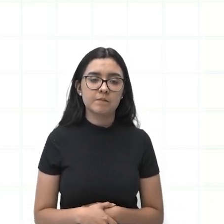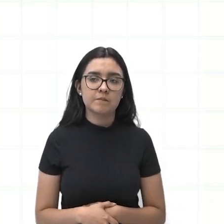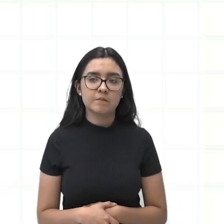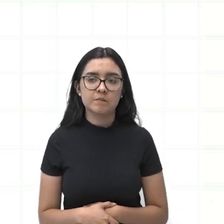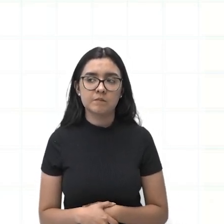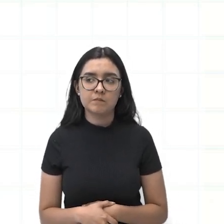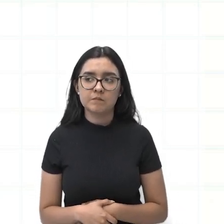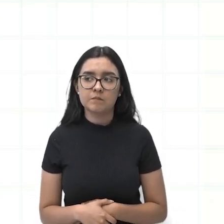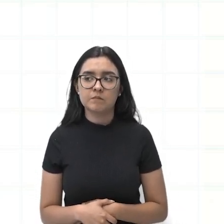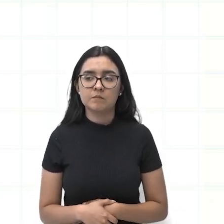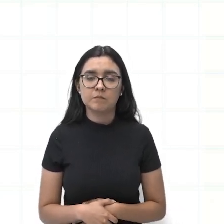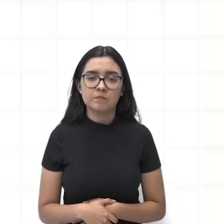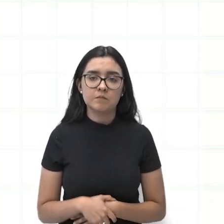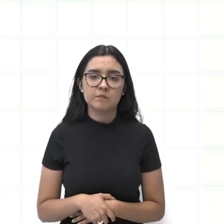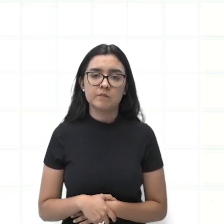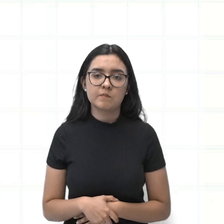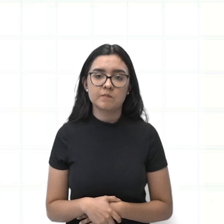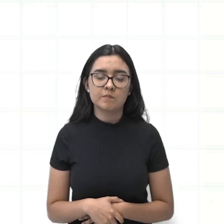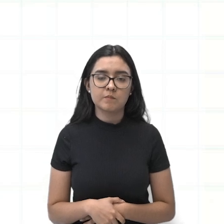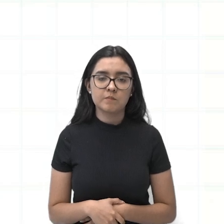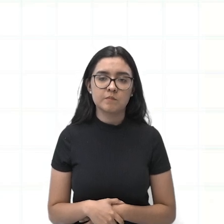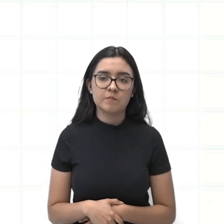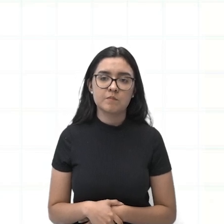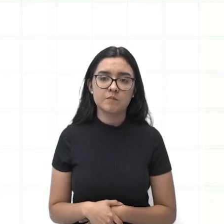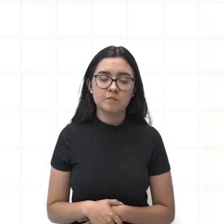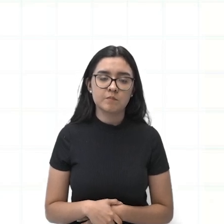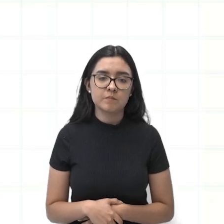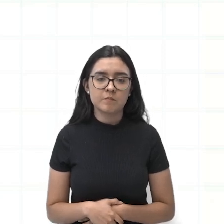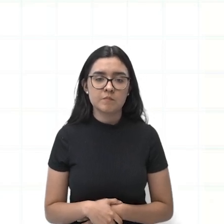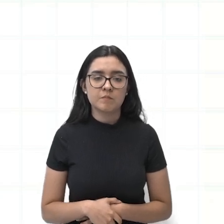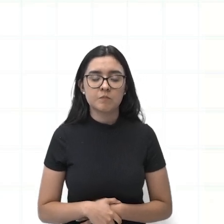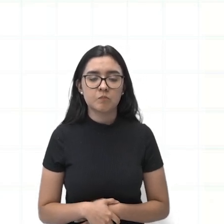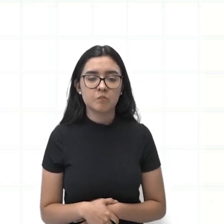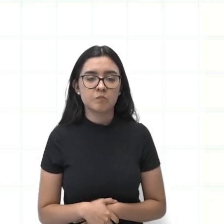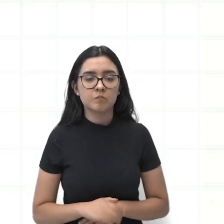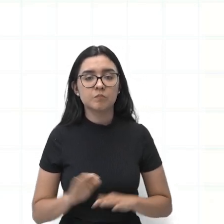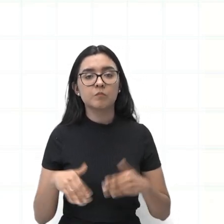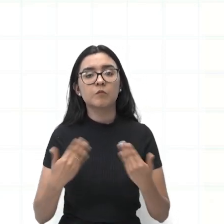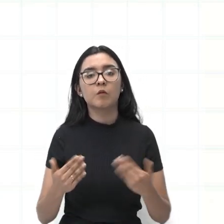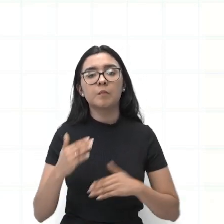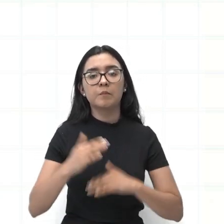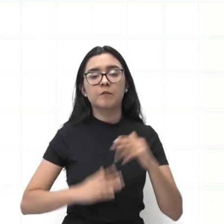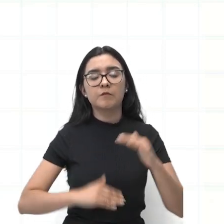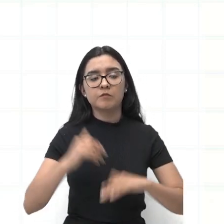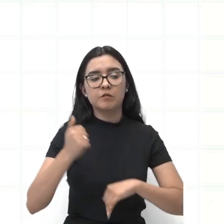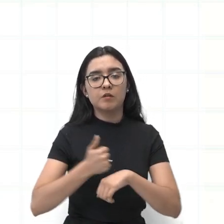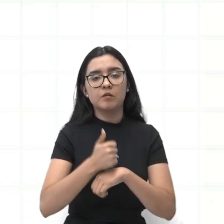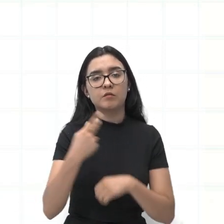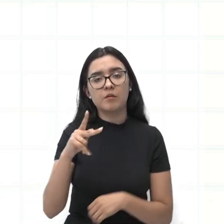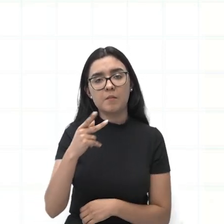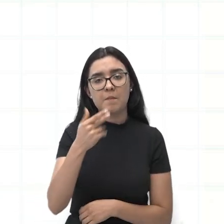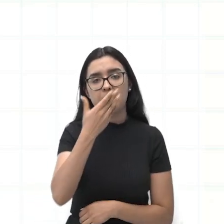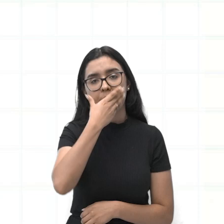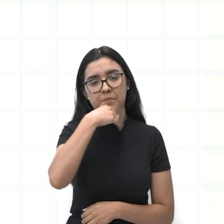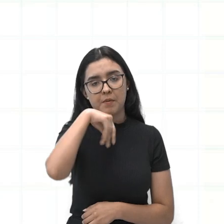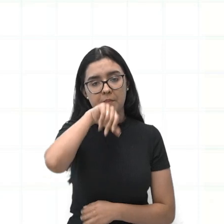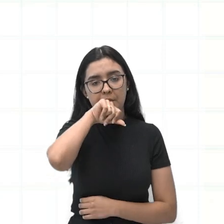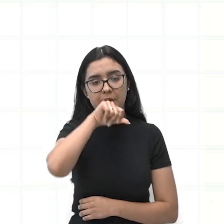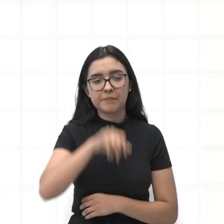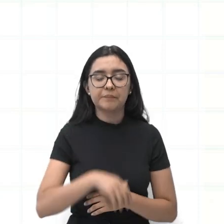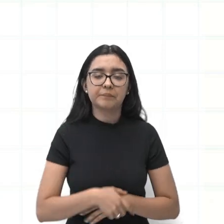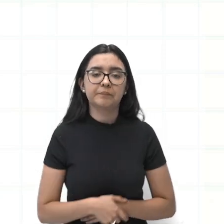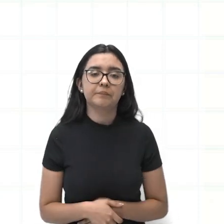years old. He is 8 years old. What's your father's profession? Qual é a profissão do seu